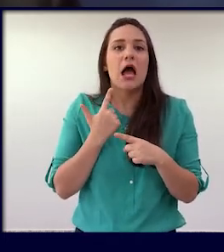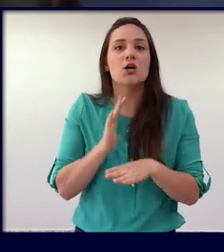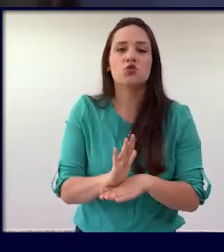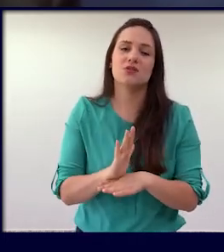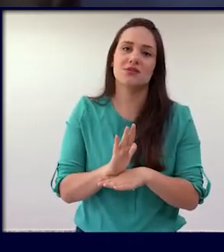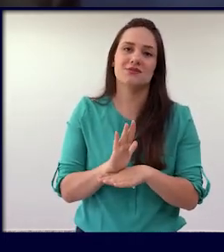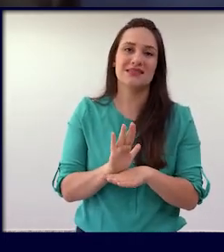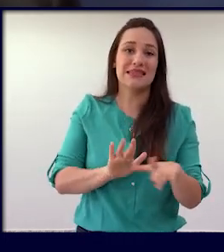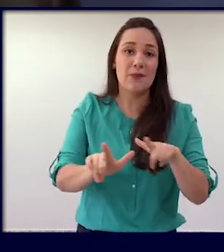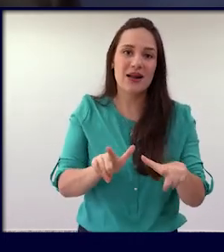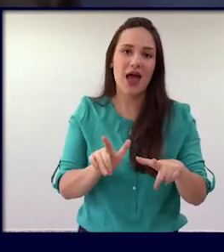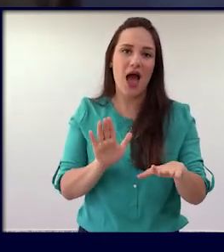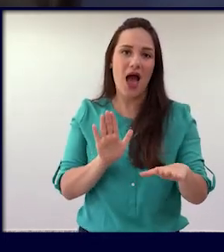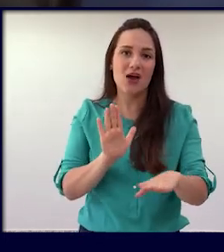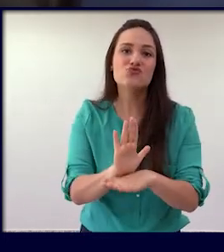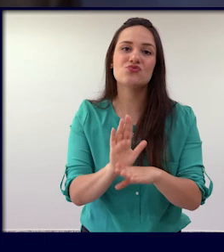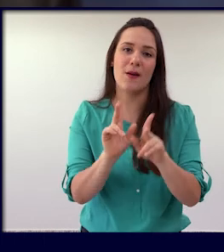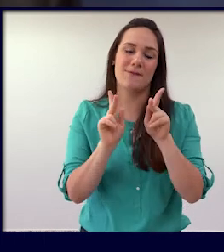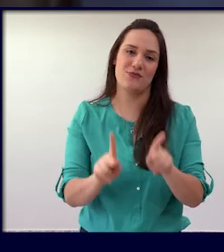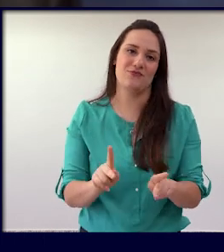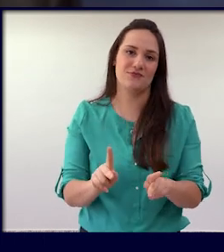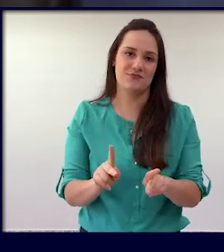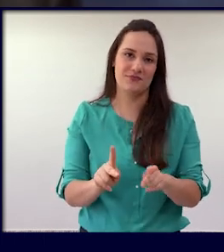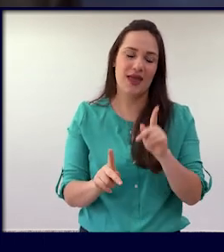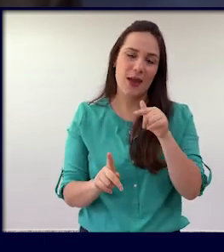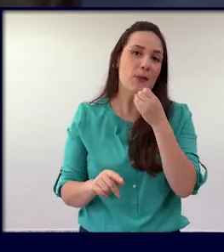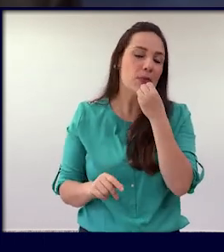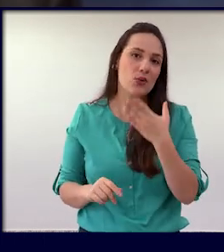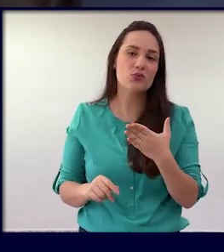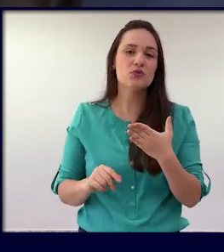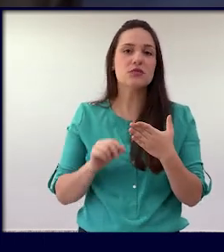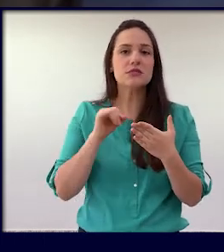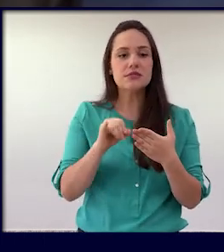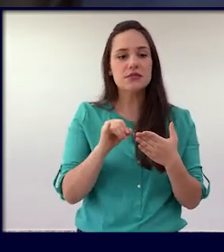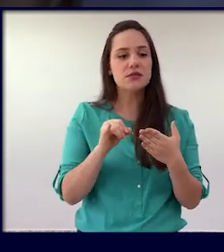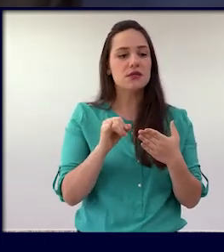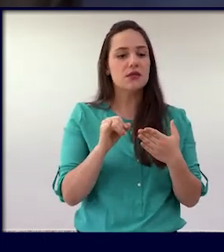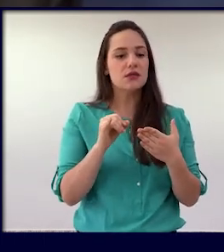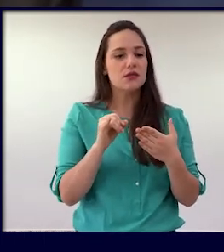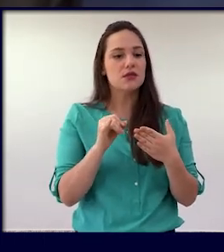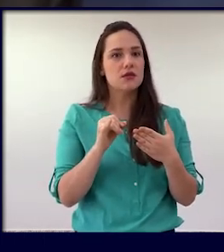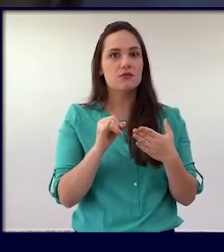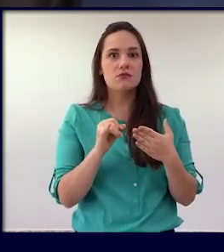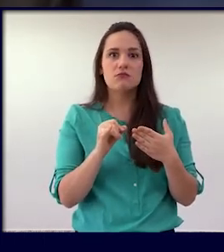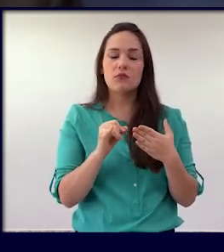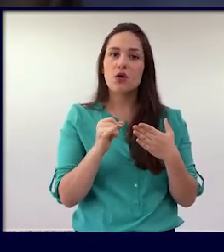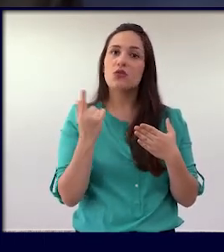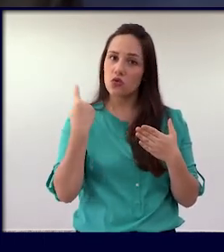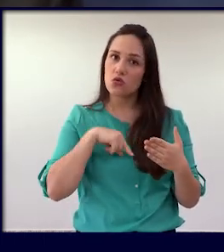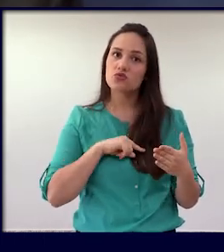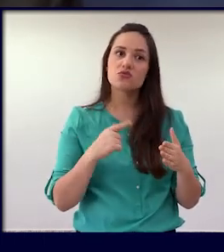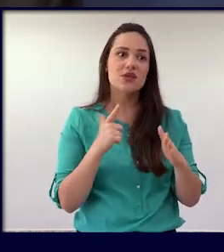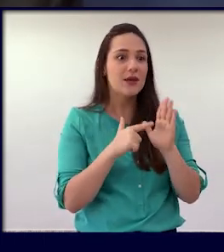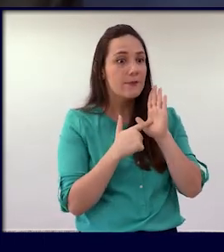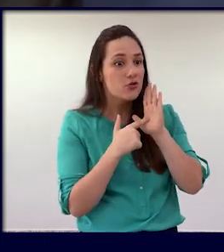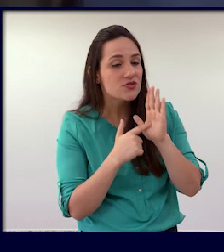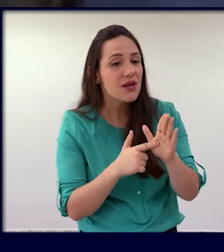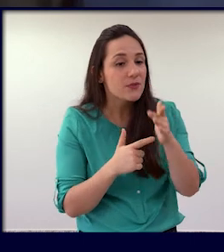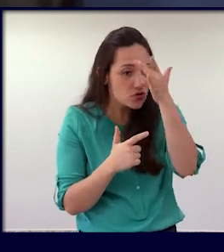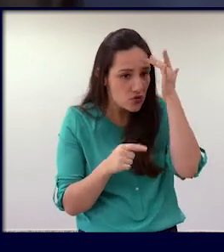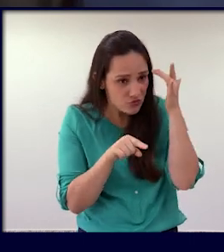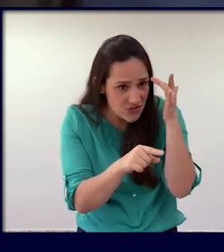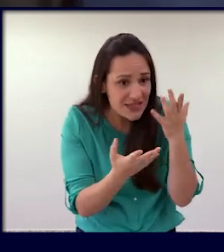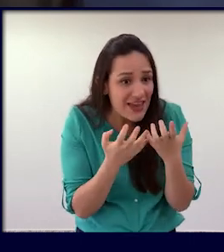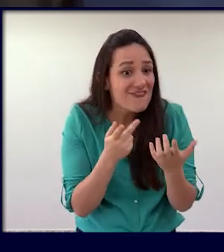essa satisfação em prestar esse serviço para a população. É muito bom quando a gente consegue fazer com que a